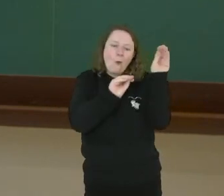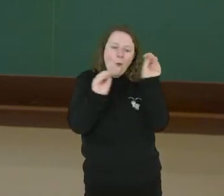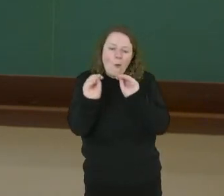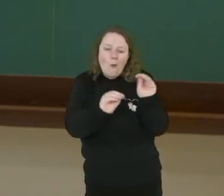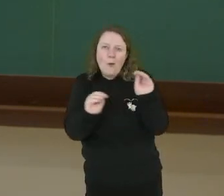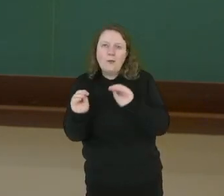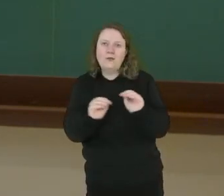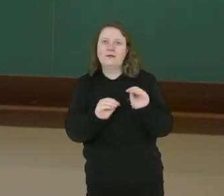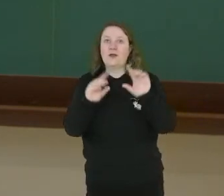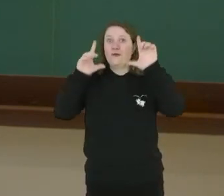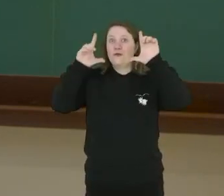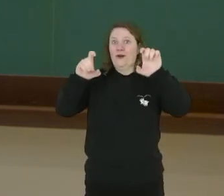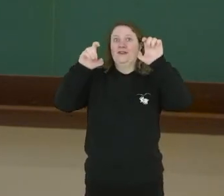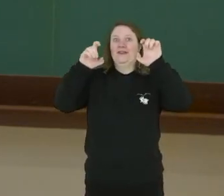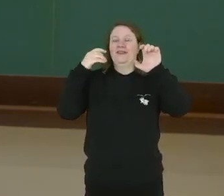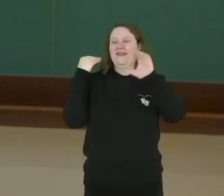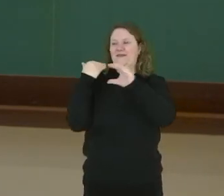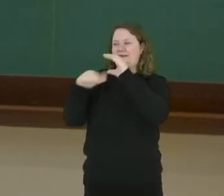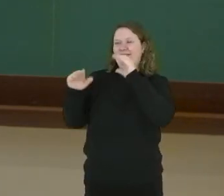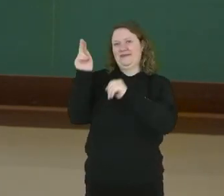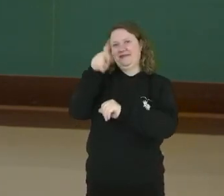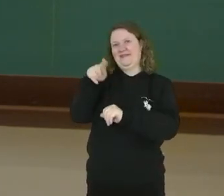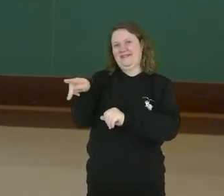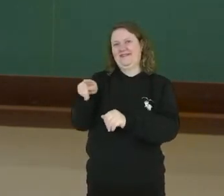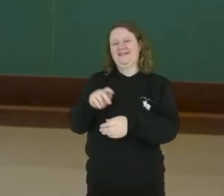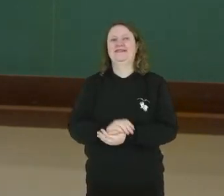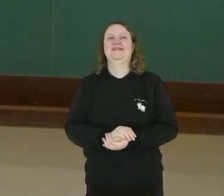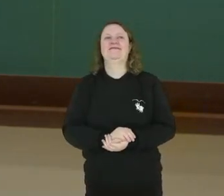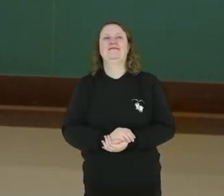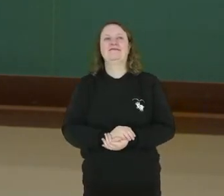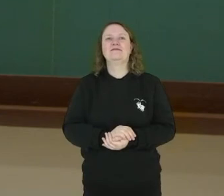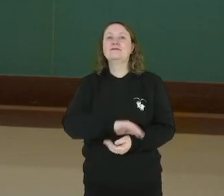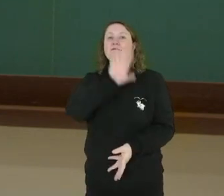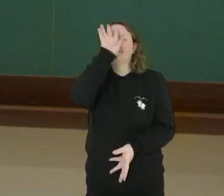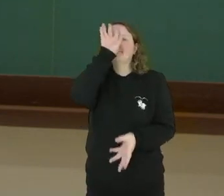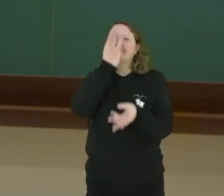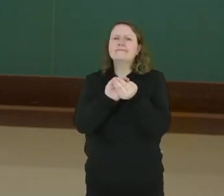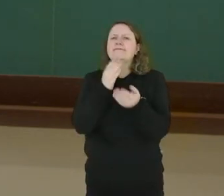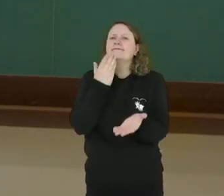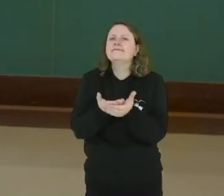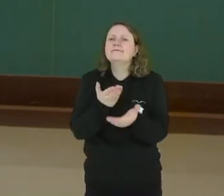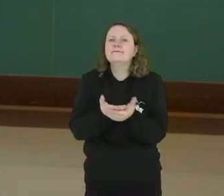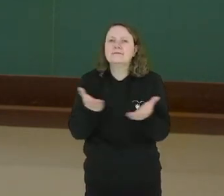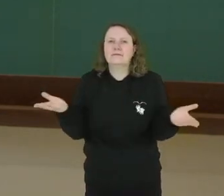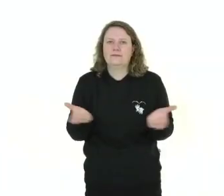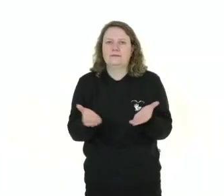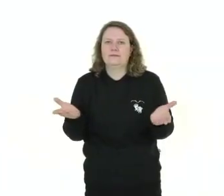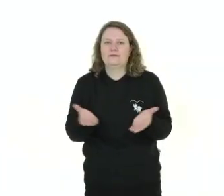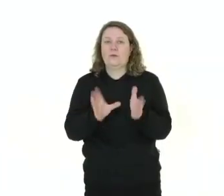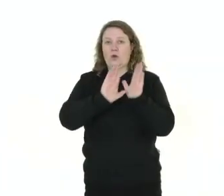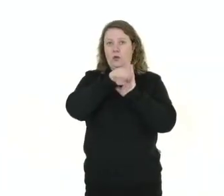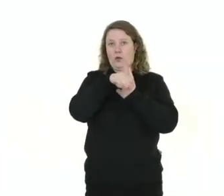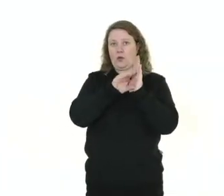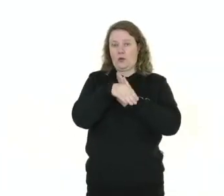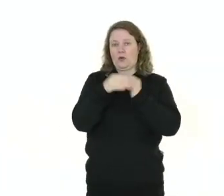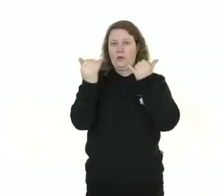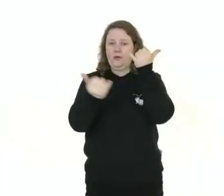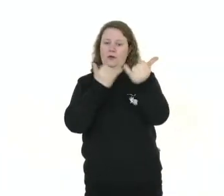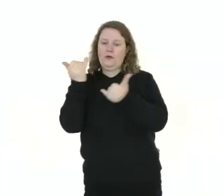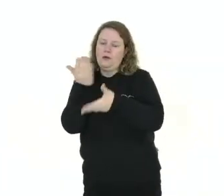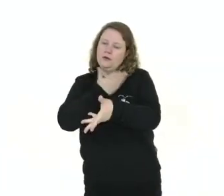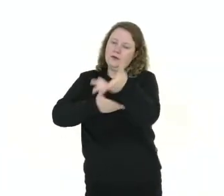figuras. Fotografe e mande para o seu professor. O que estudamos hoje? Conceito de jogos cooperativos